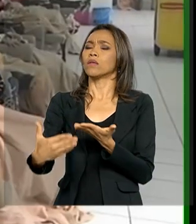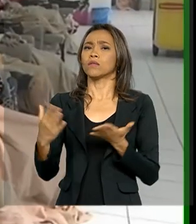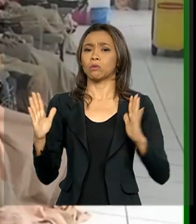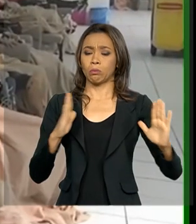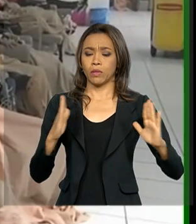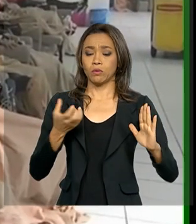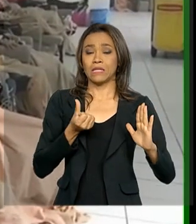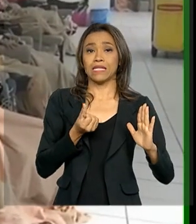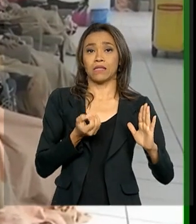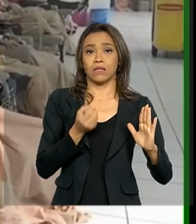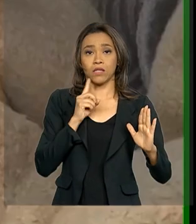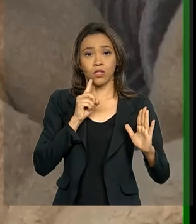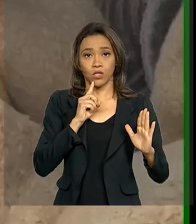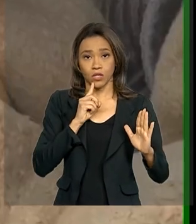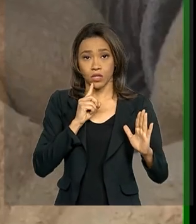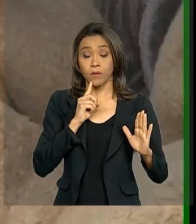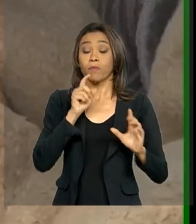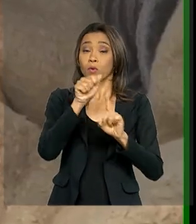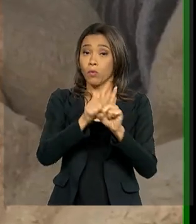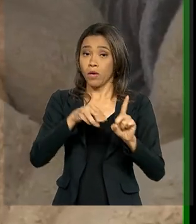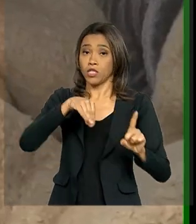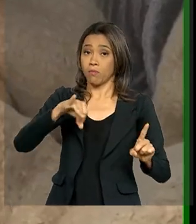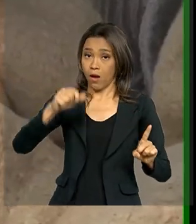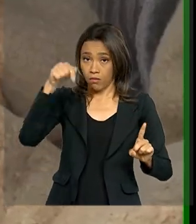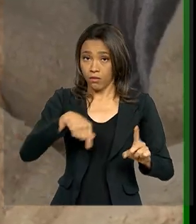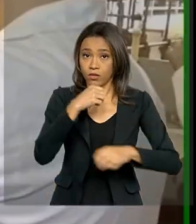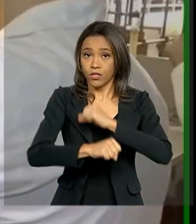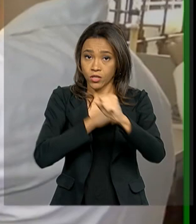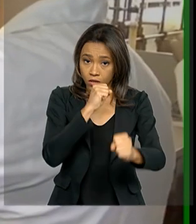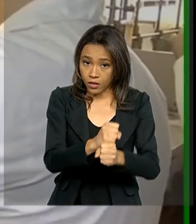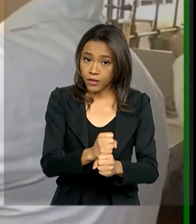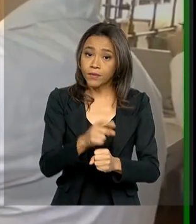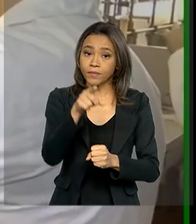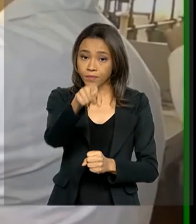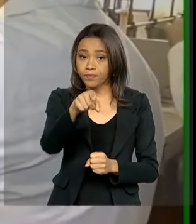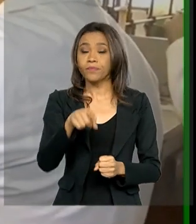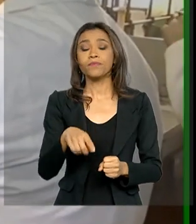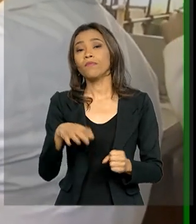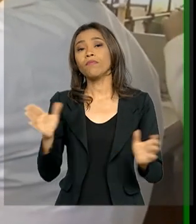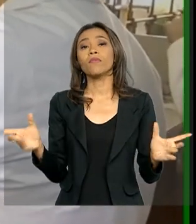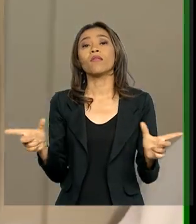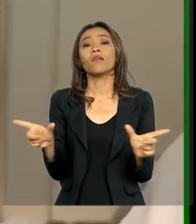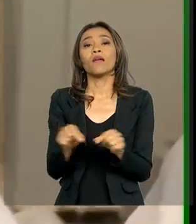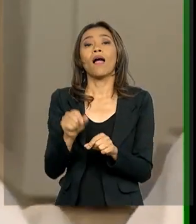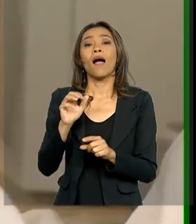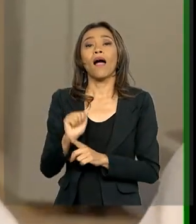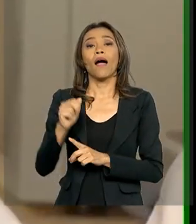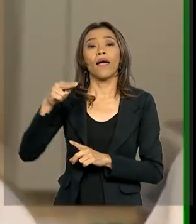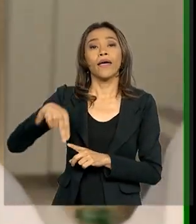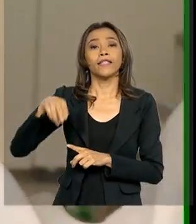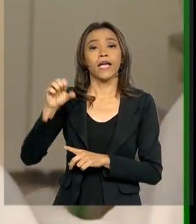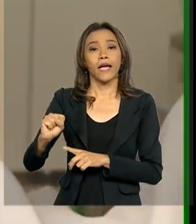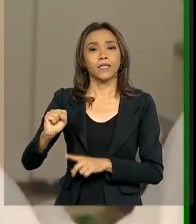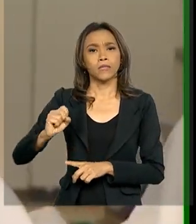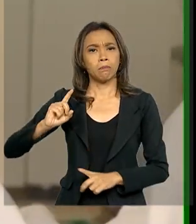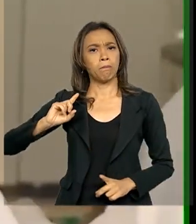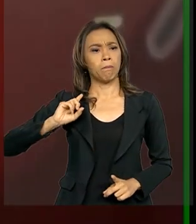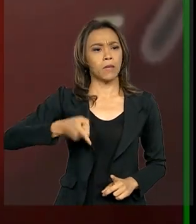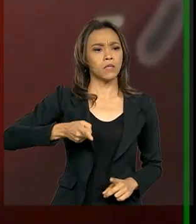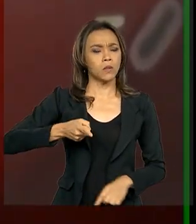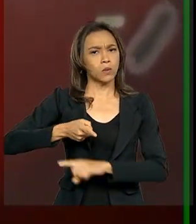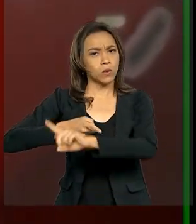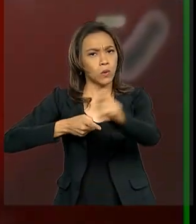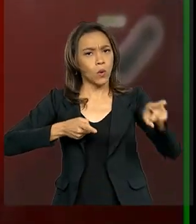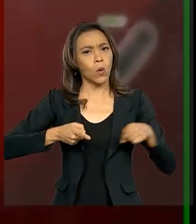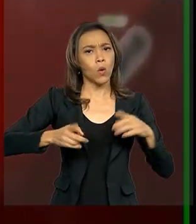60 dias e em maio deste ano a agência de saúde suplementar a ns obrigou os planos de saúde a